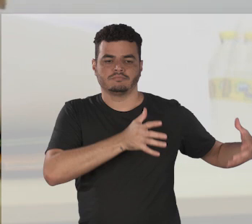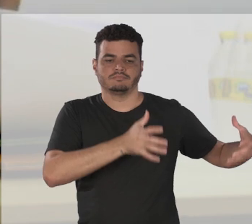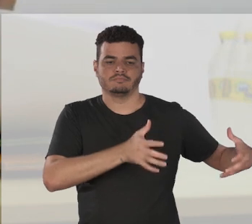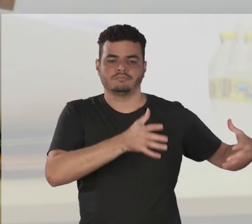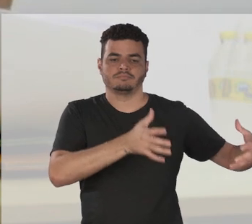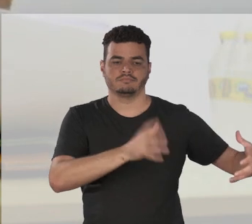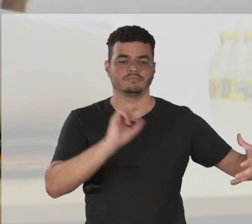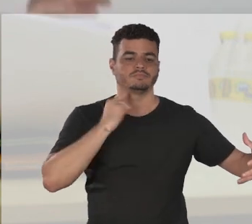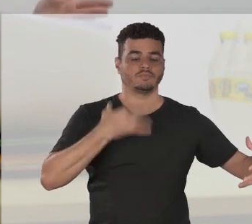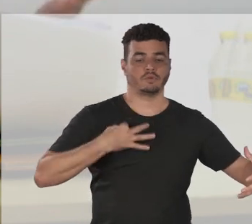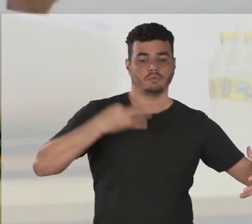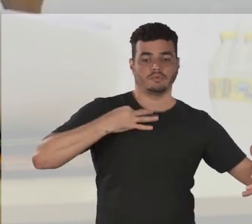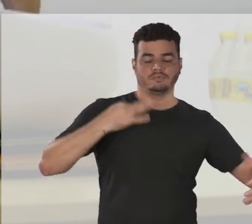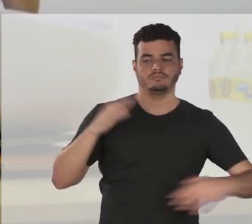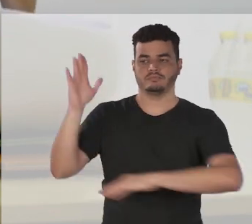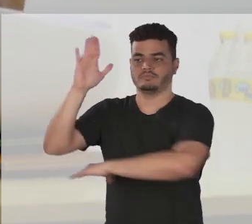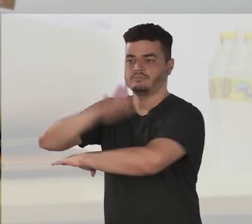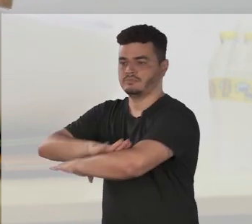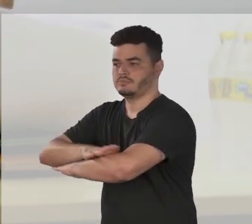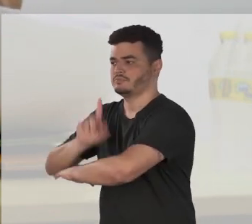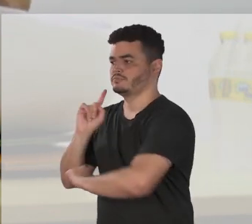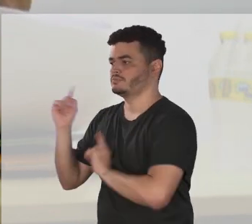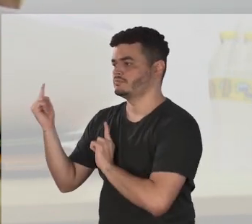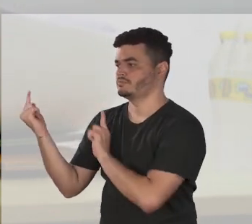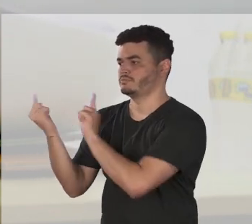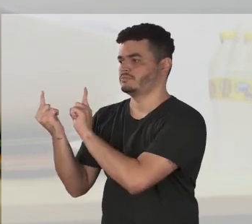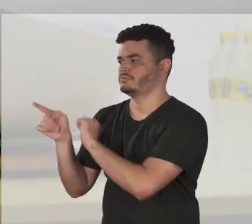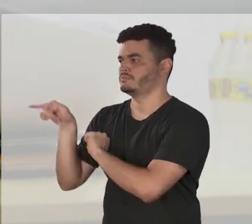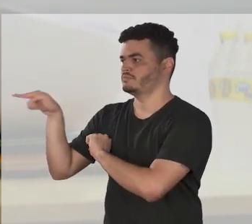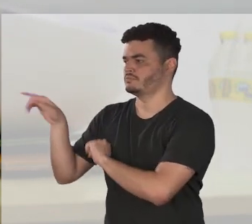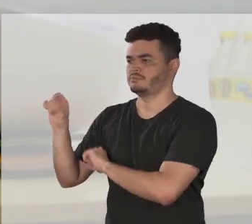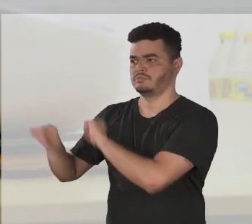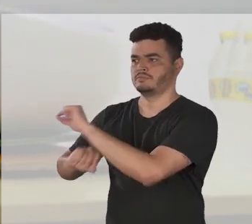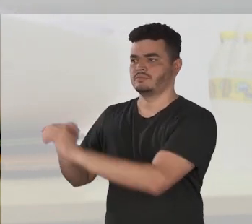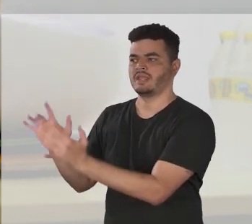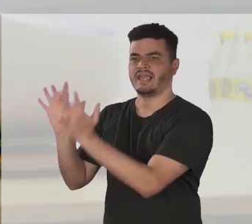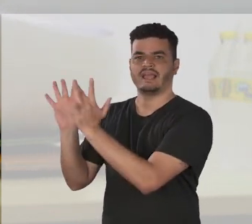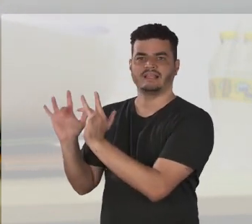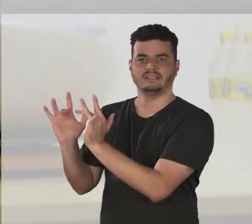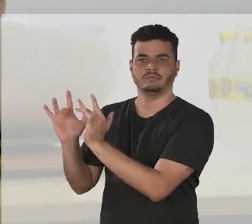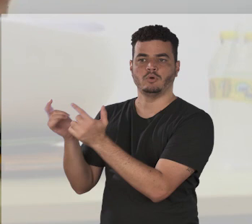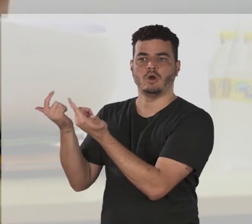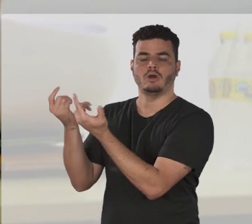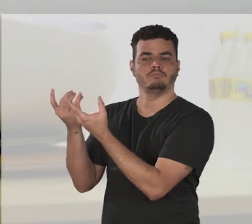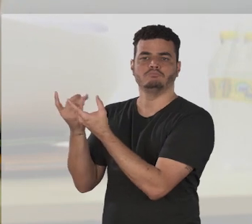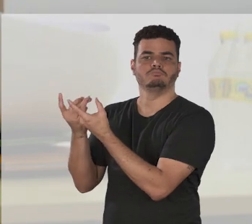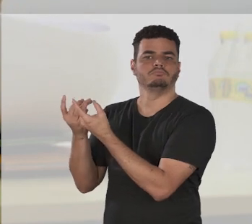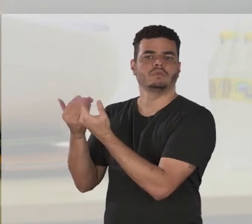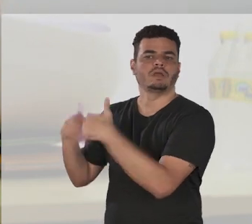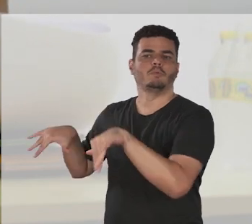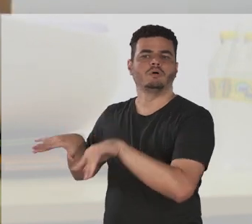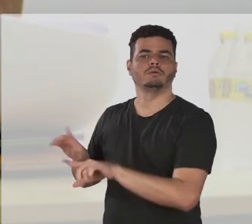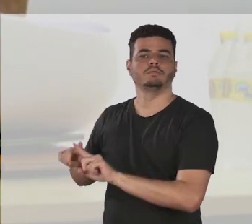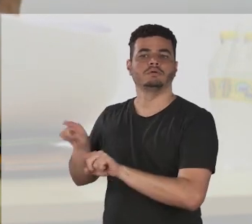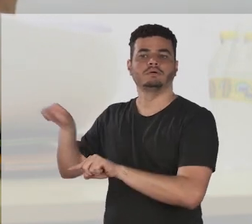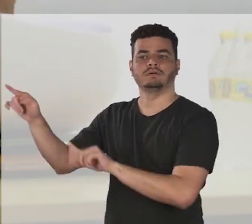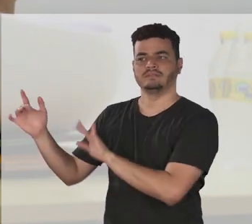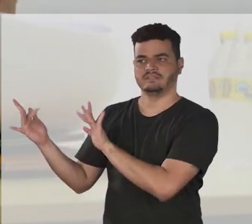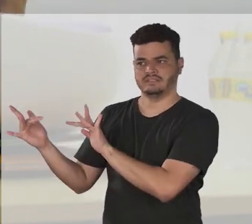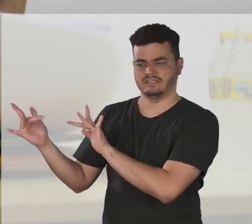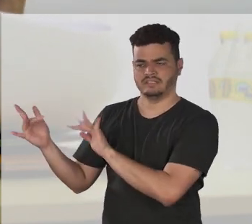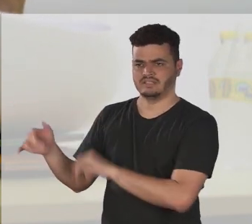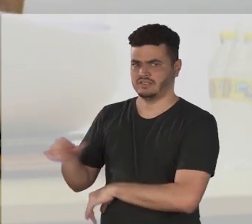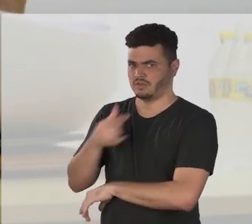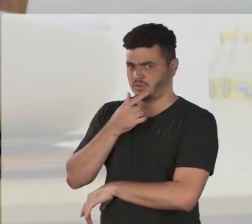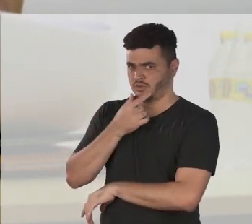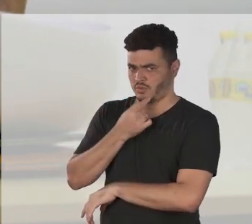um homem que não se animou a viver uma história de amor com um rapaz. Eu convido a sua casa